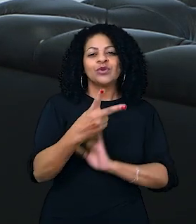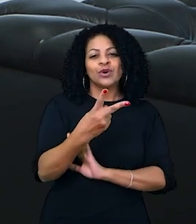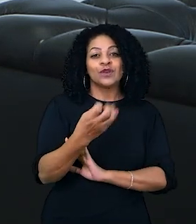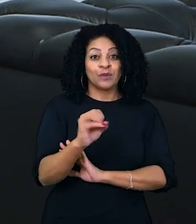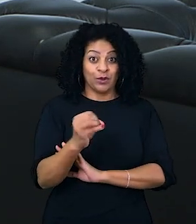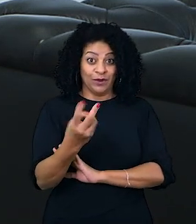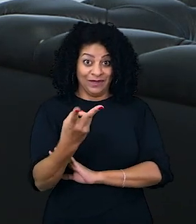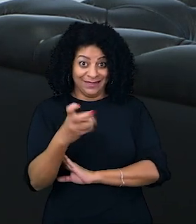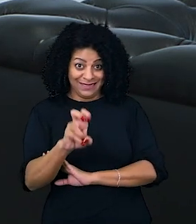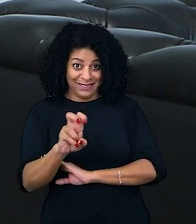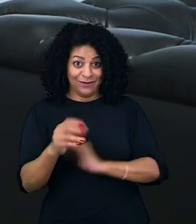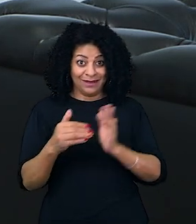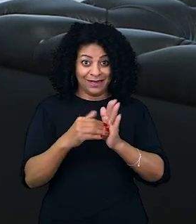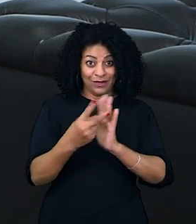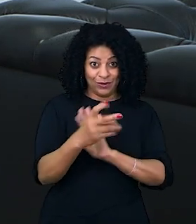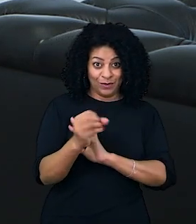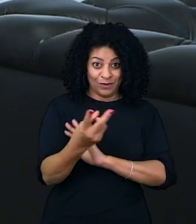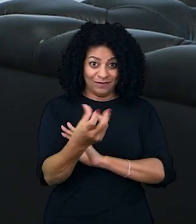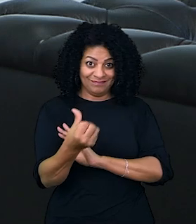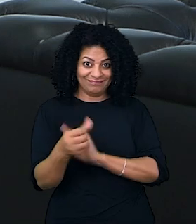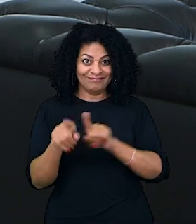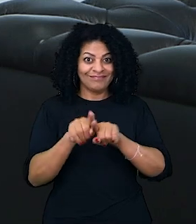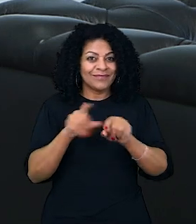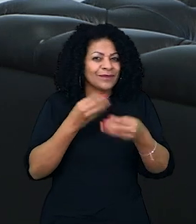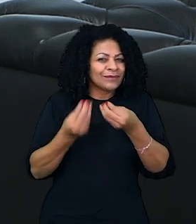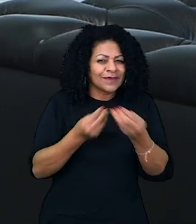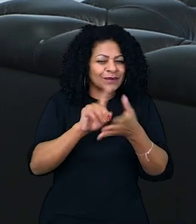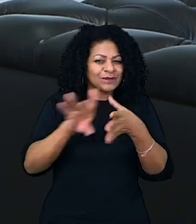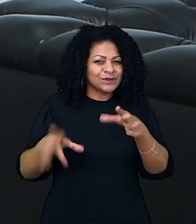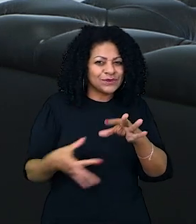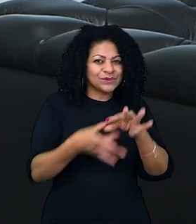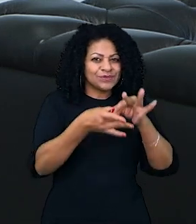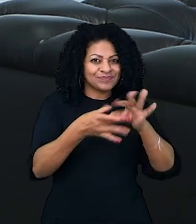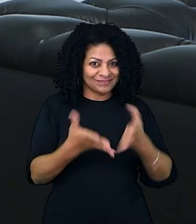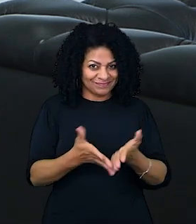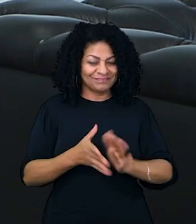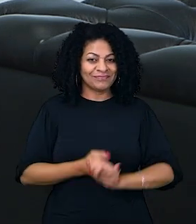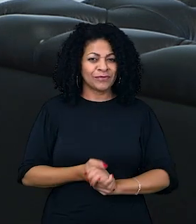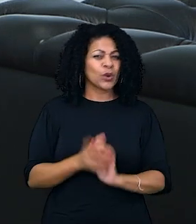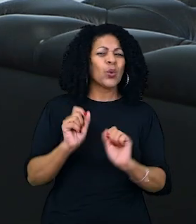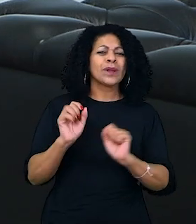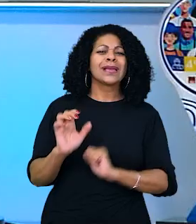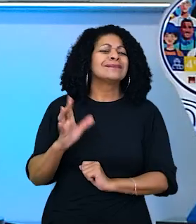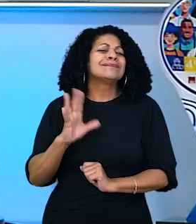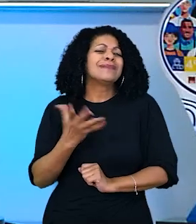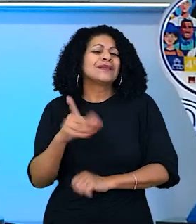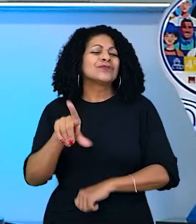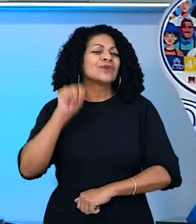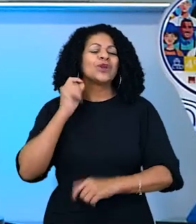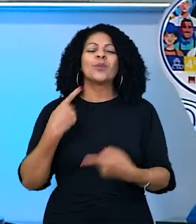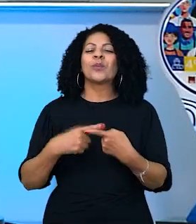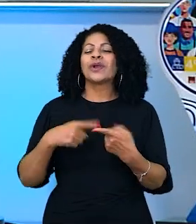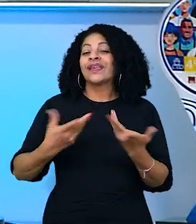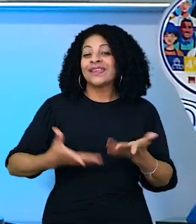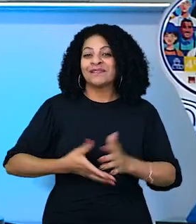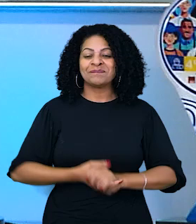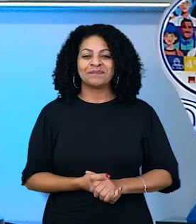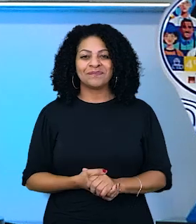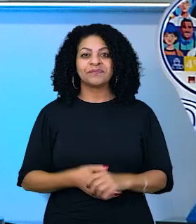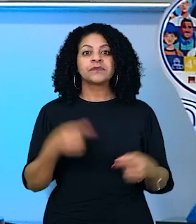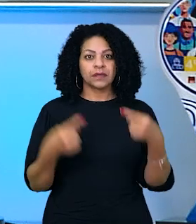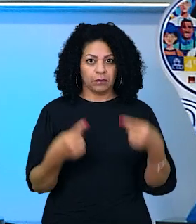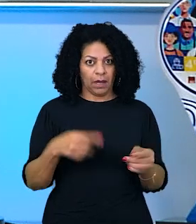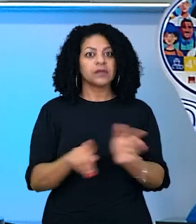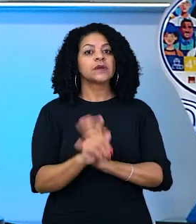2025-2026 é Saúde e Segurança no Trabalho, Desafios para a Universalização. O que motivou a escolha? O que motivou a escolha é porque existe